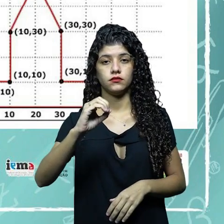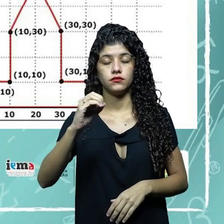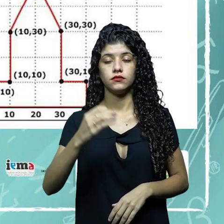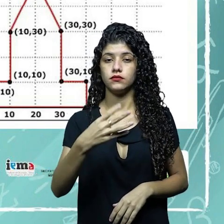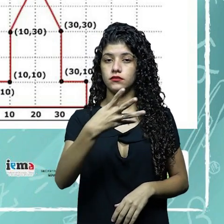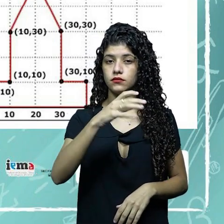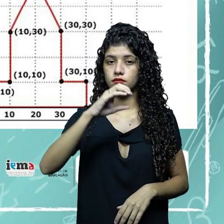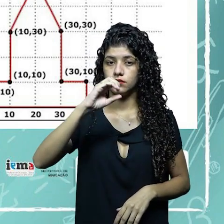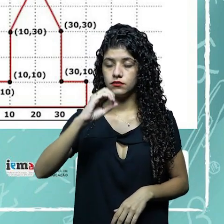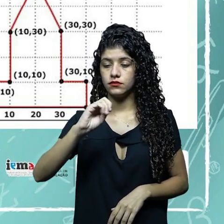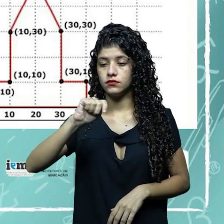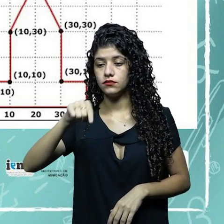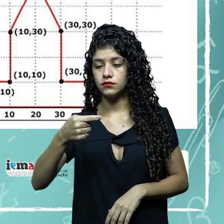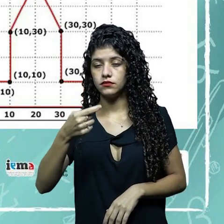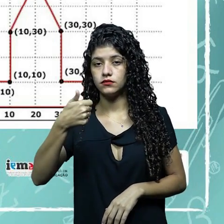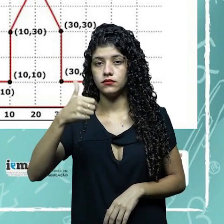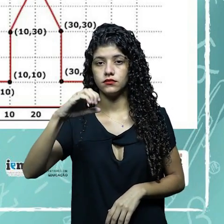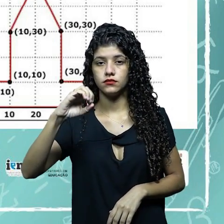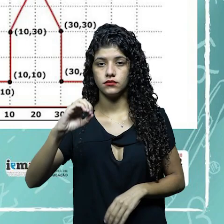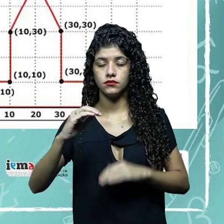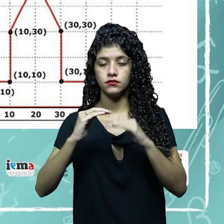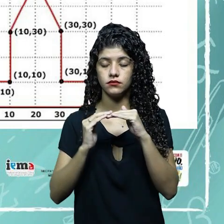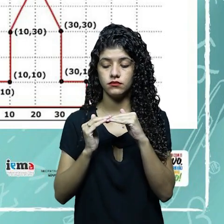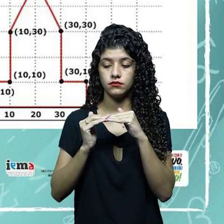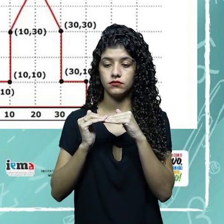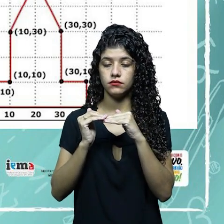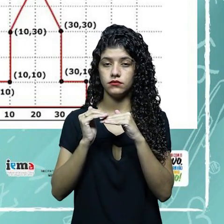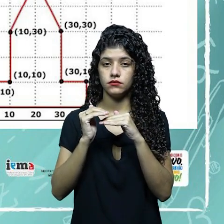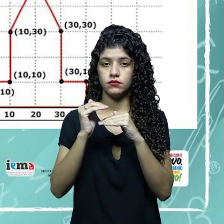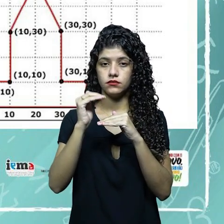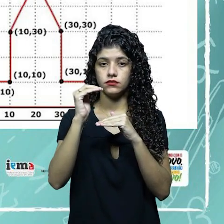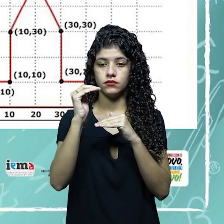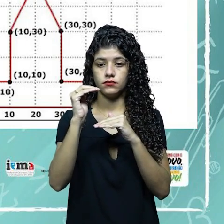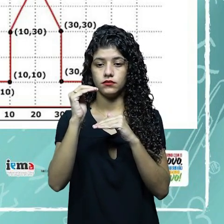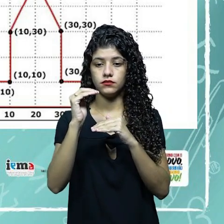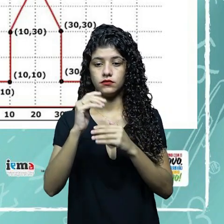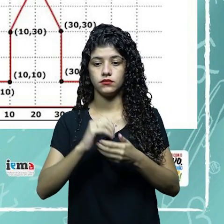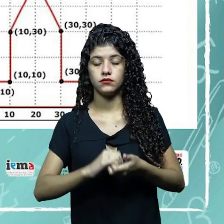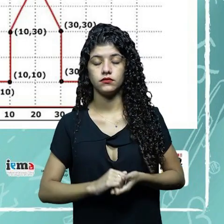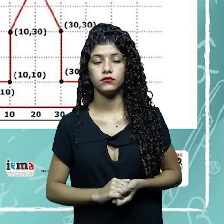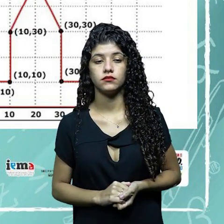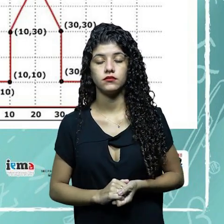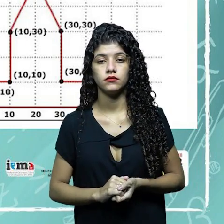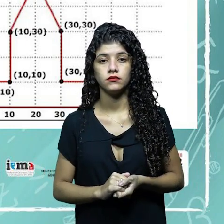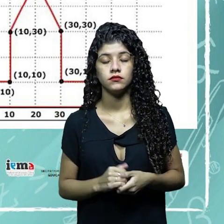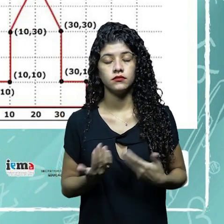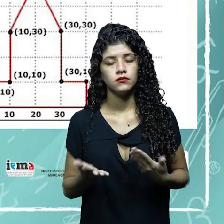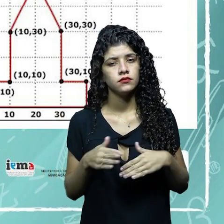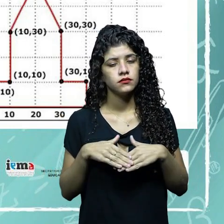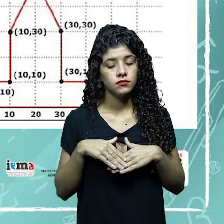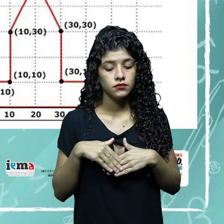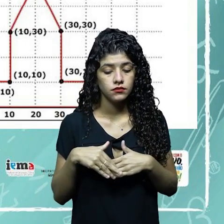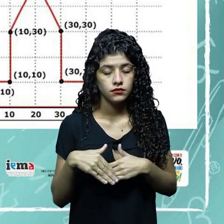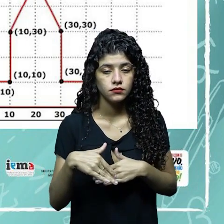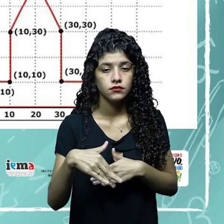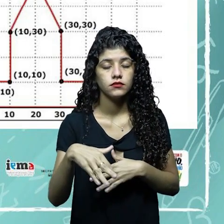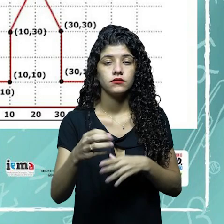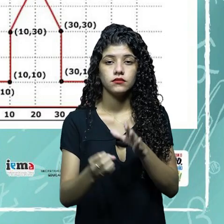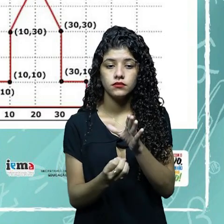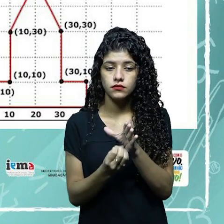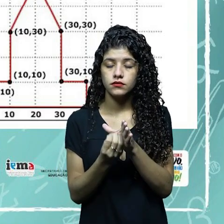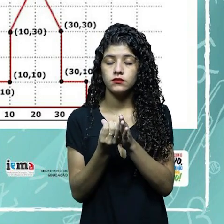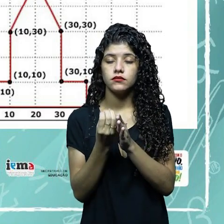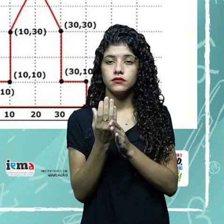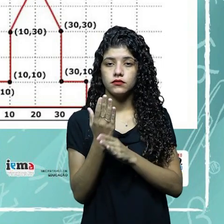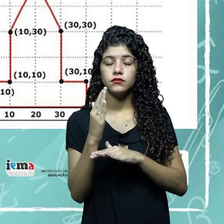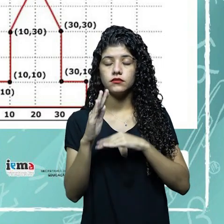fui subir 10 casas, tá? E aí, assim, gente, você vai construindo, tá? Então, só para vocês tentarem